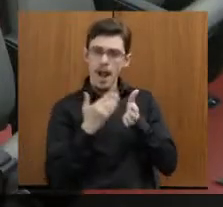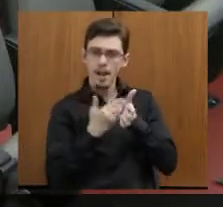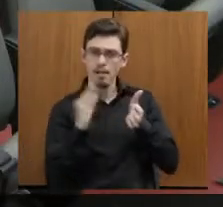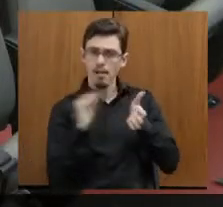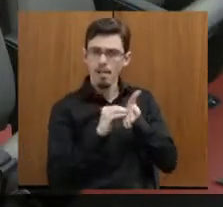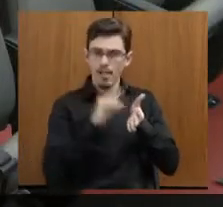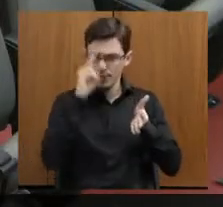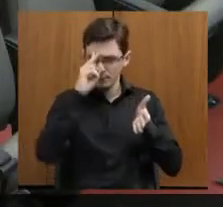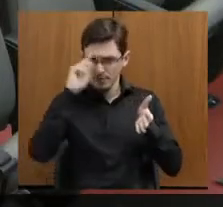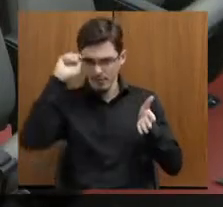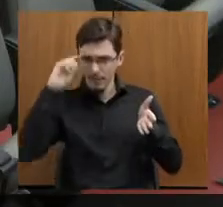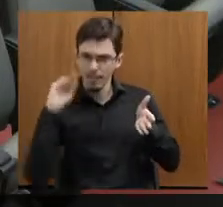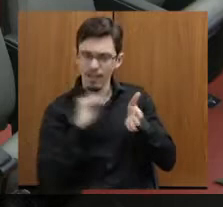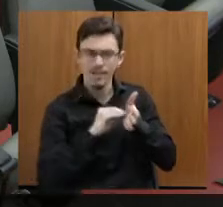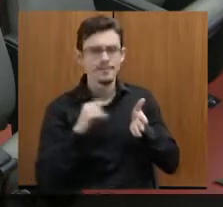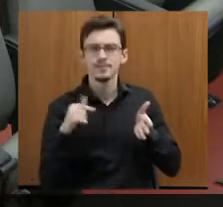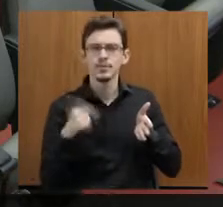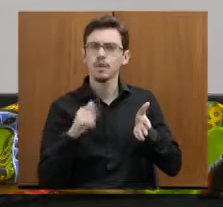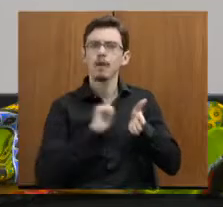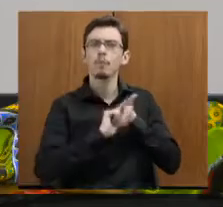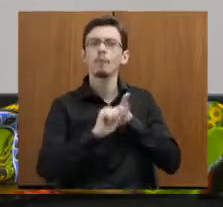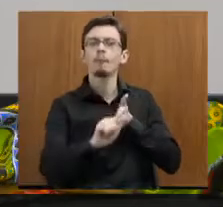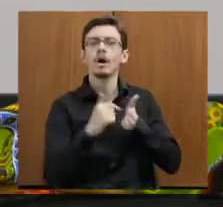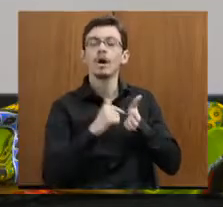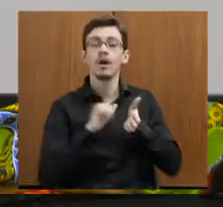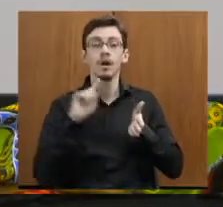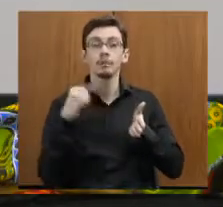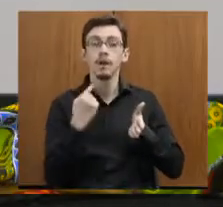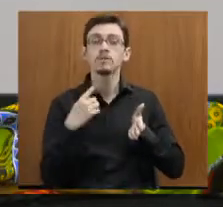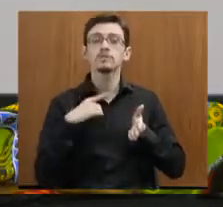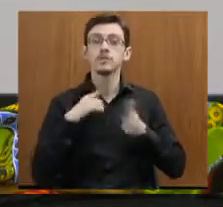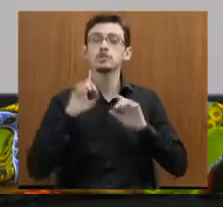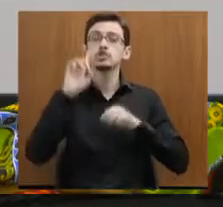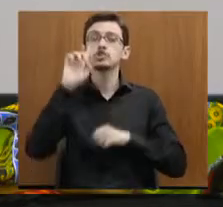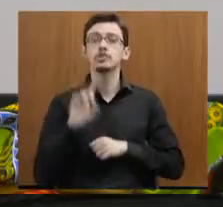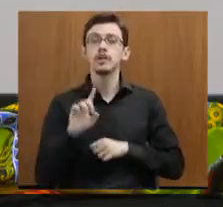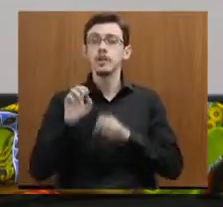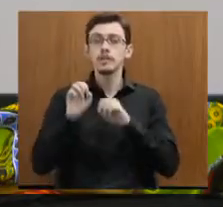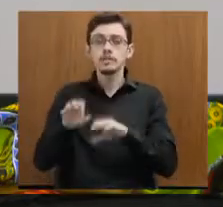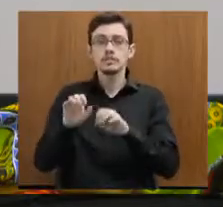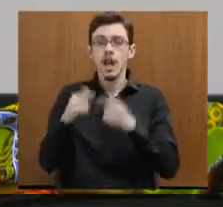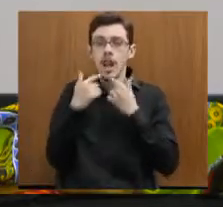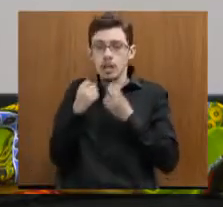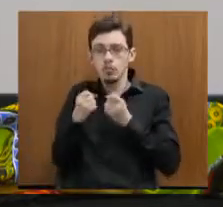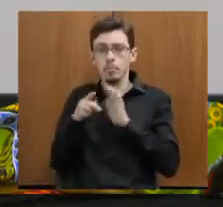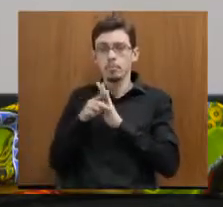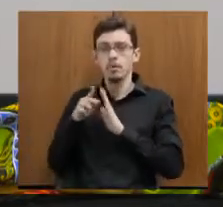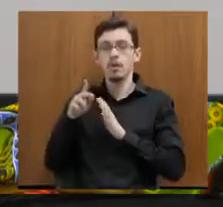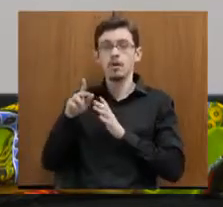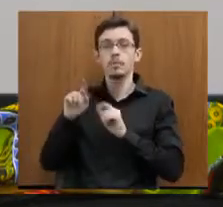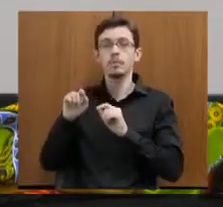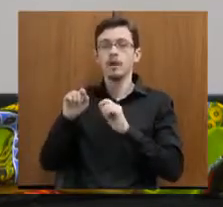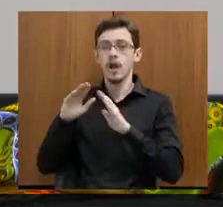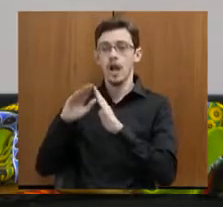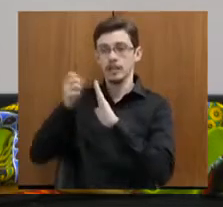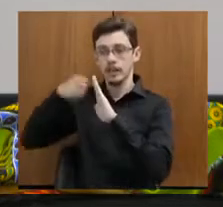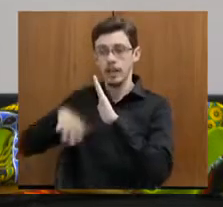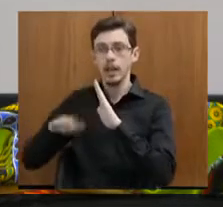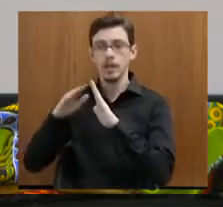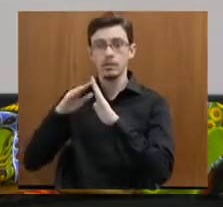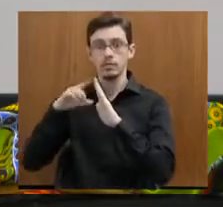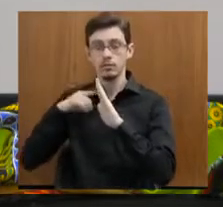escolar embora tenhamos o direito de ensinar e aprender a língua usada nas casas de matriz